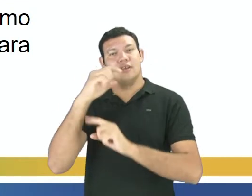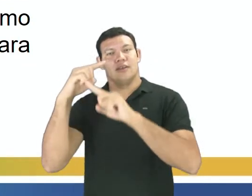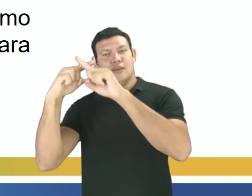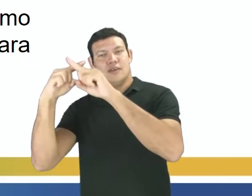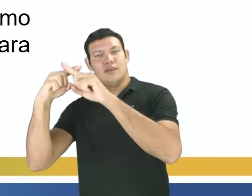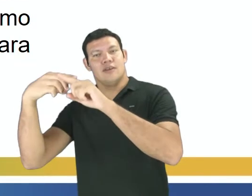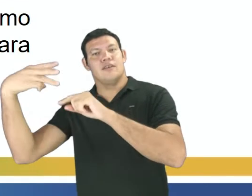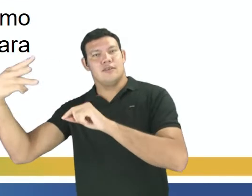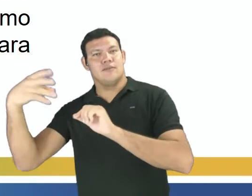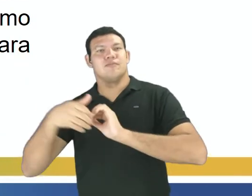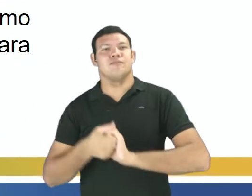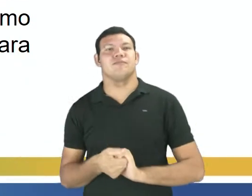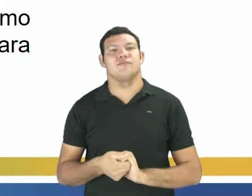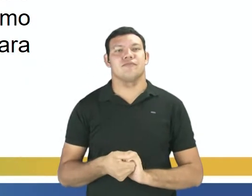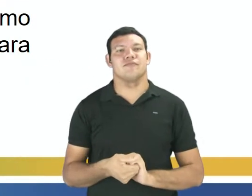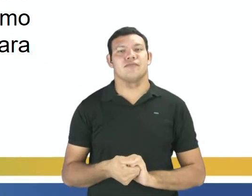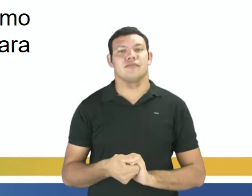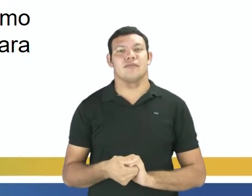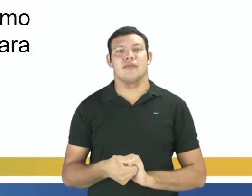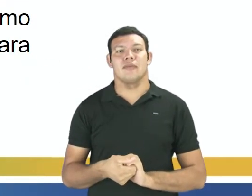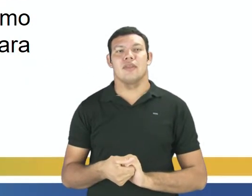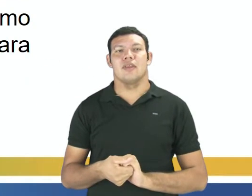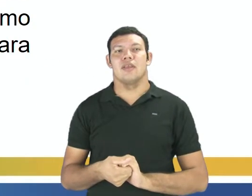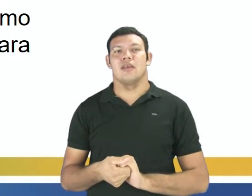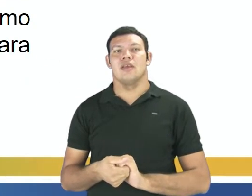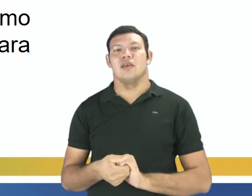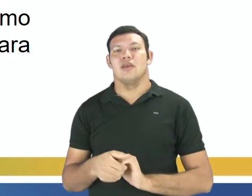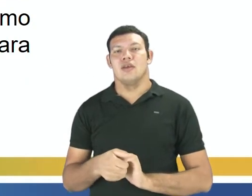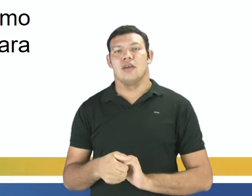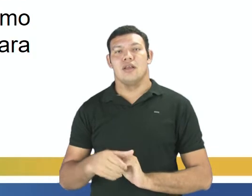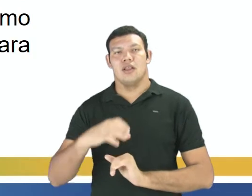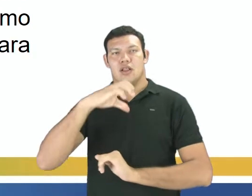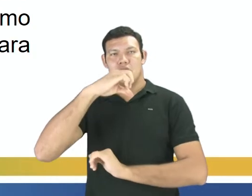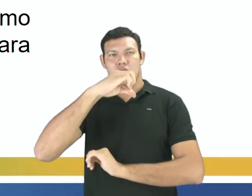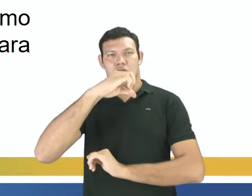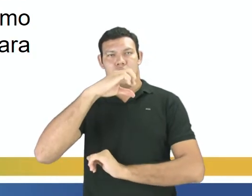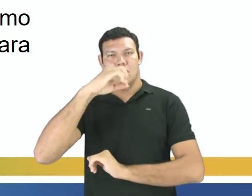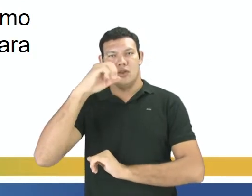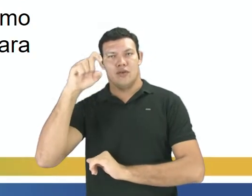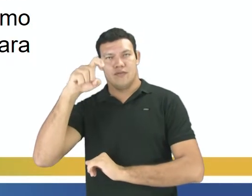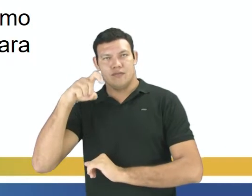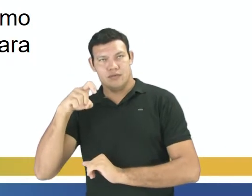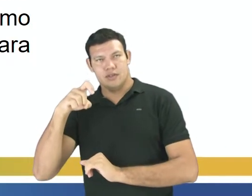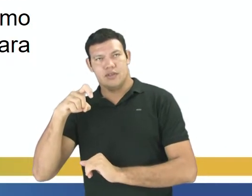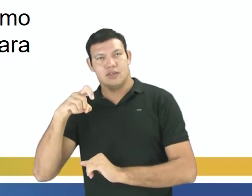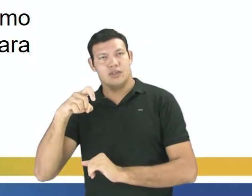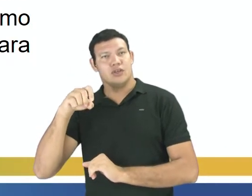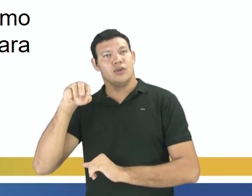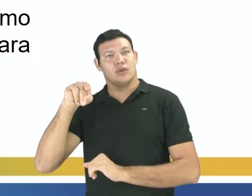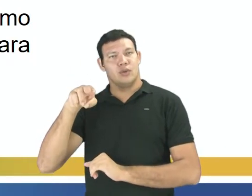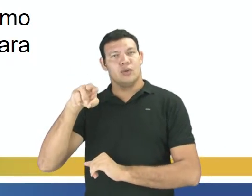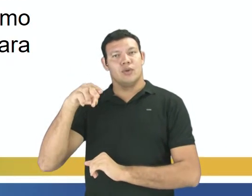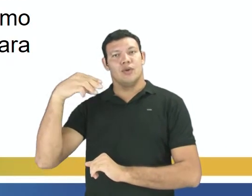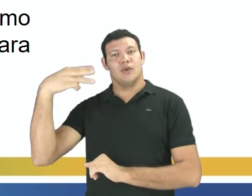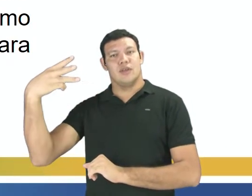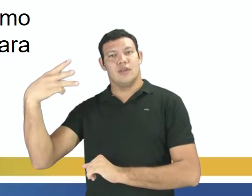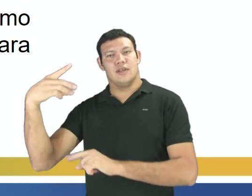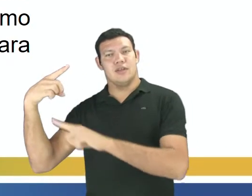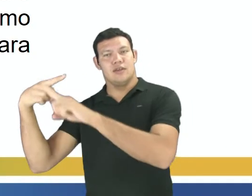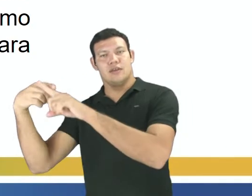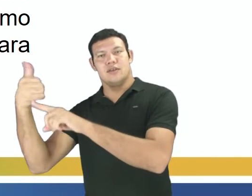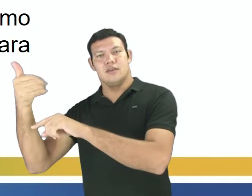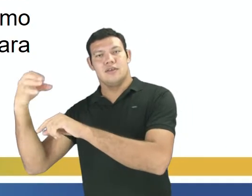tenho 90x. E você vai fazer 3 vezes 60. Como eu disse, você multiplica o de baixo pelo de baixo e o de